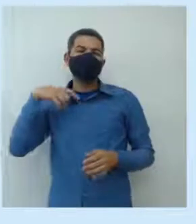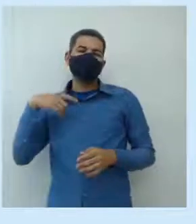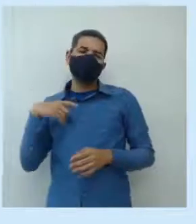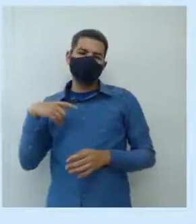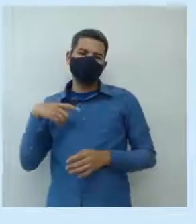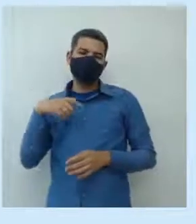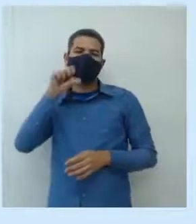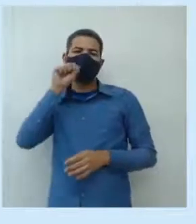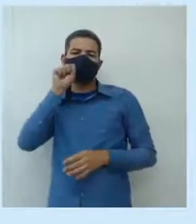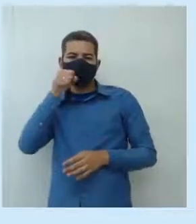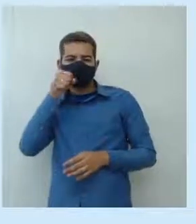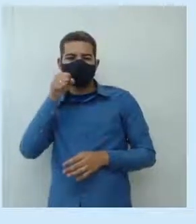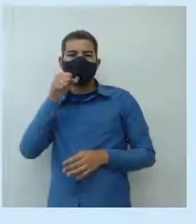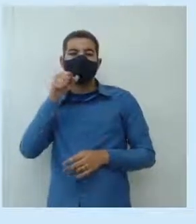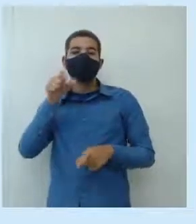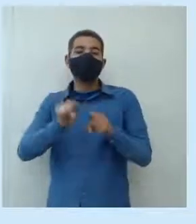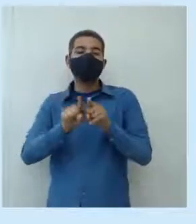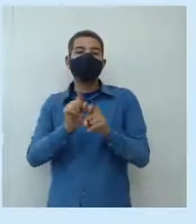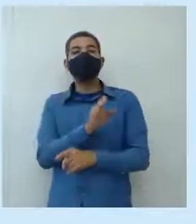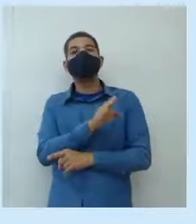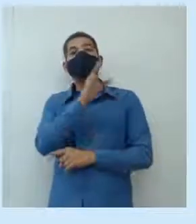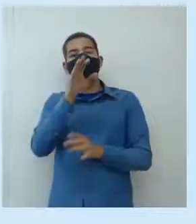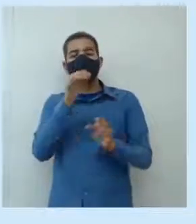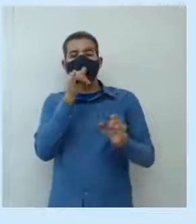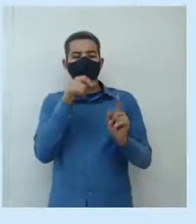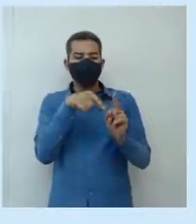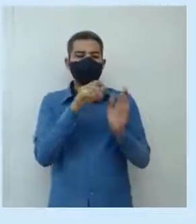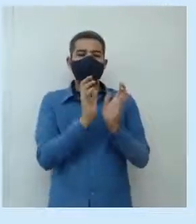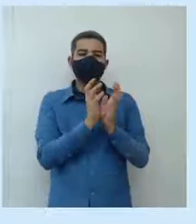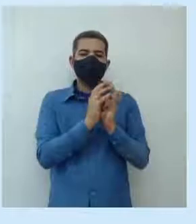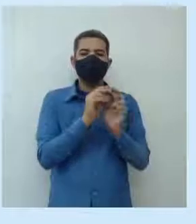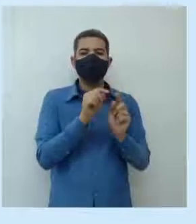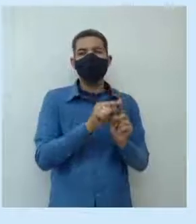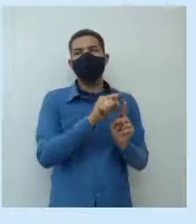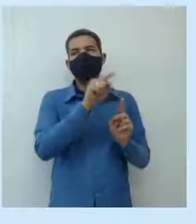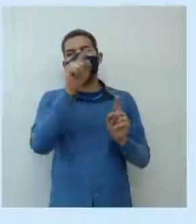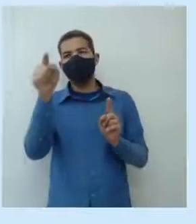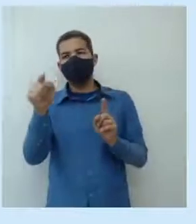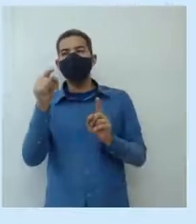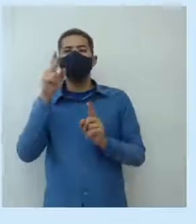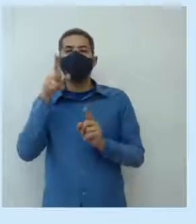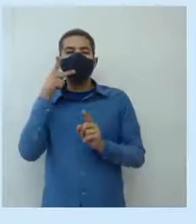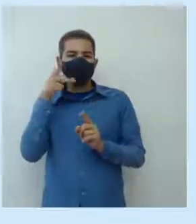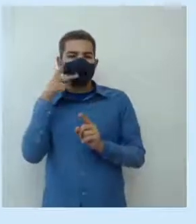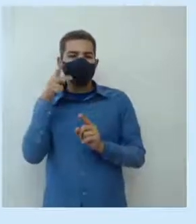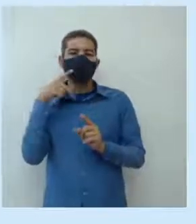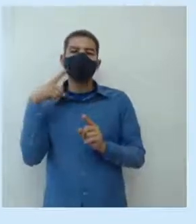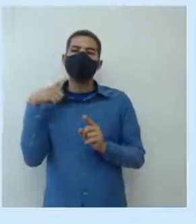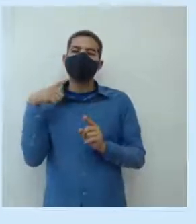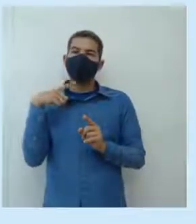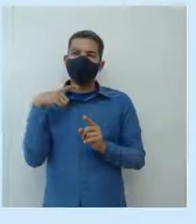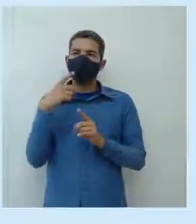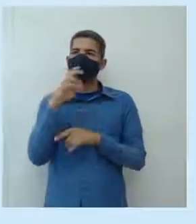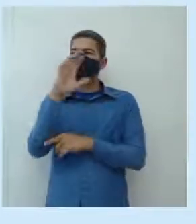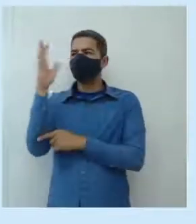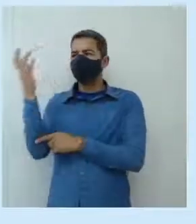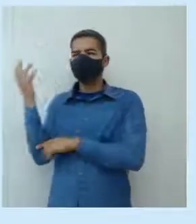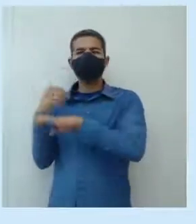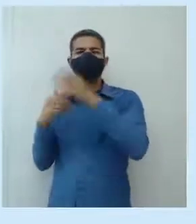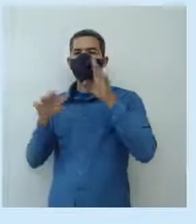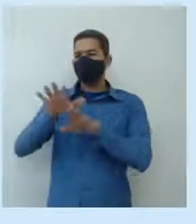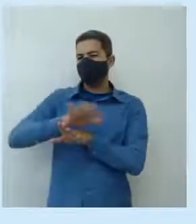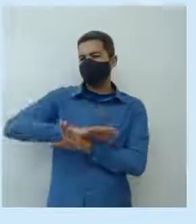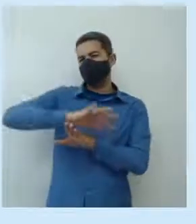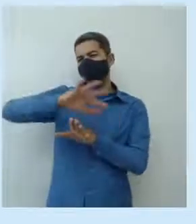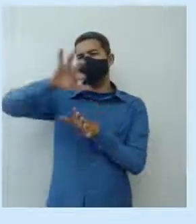em direção a Paraíba, você vai ver que a Mata Norte ela também vai estar ali toda coberta por cana-de-açúcar.